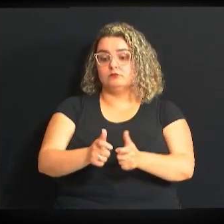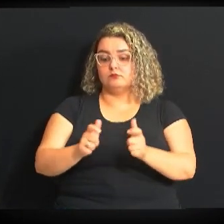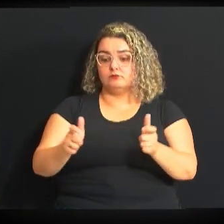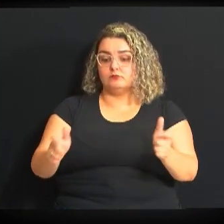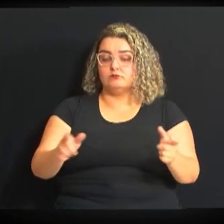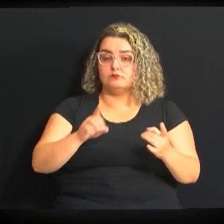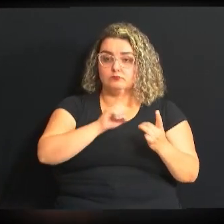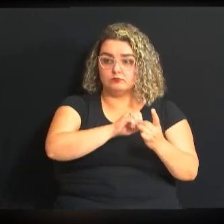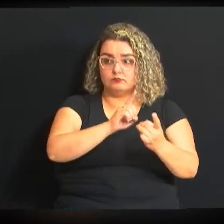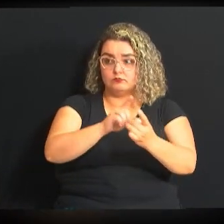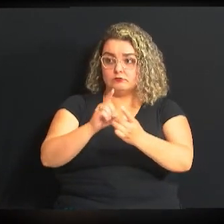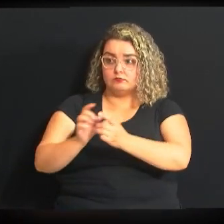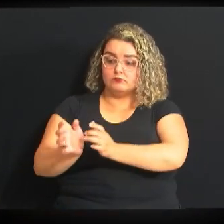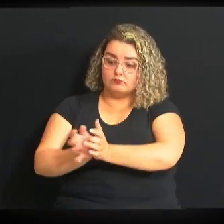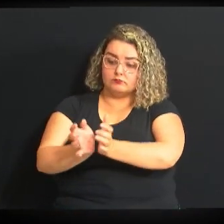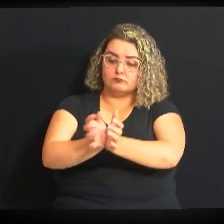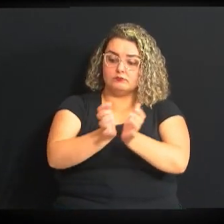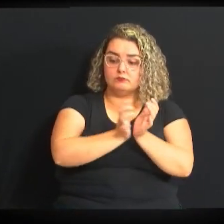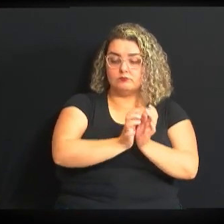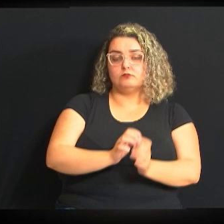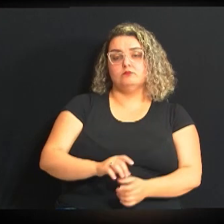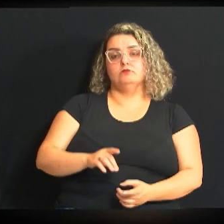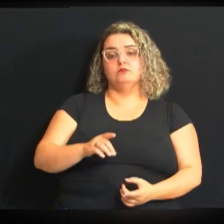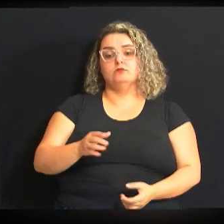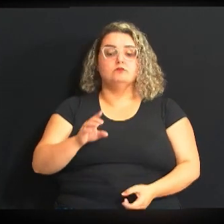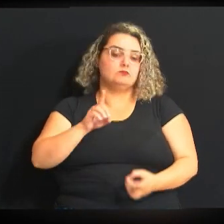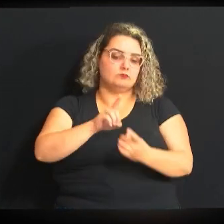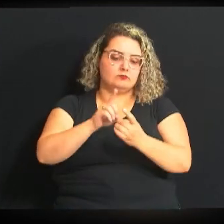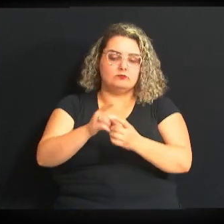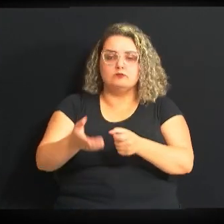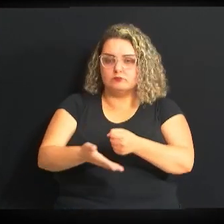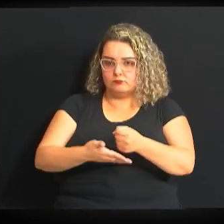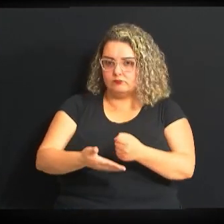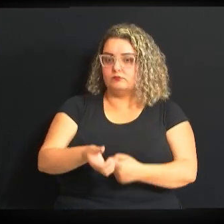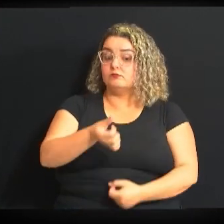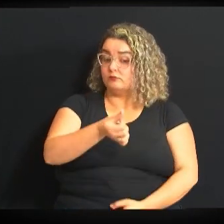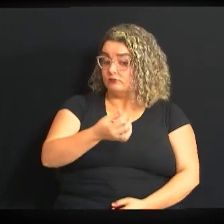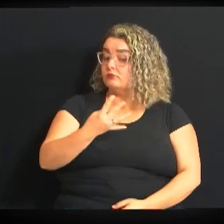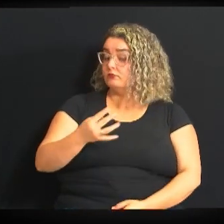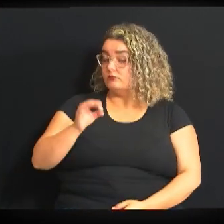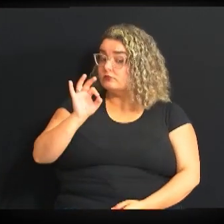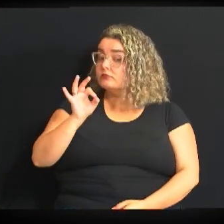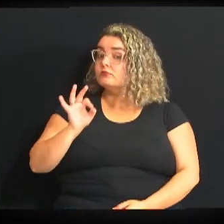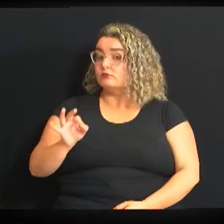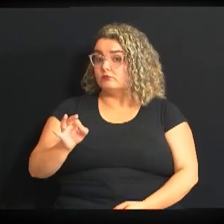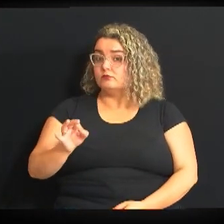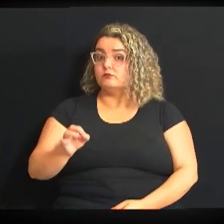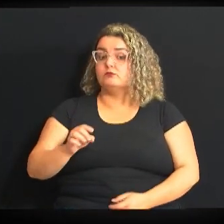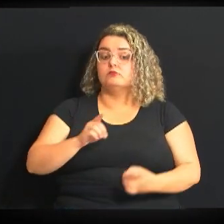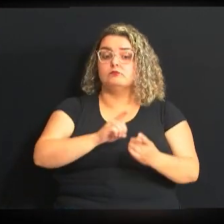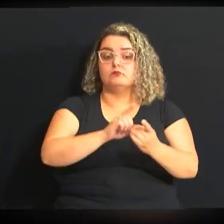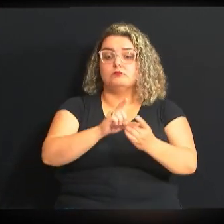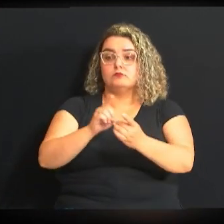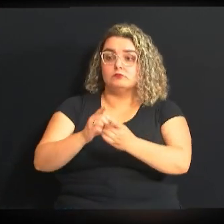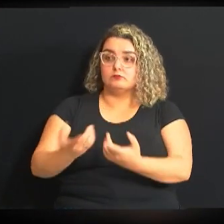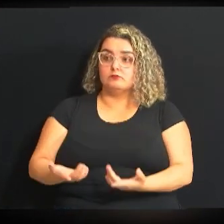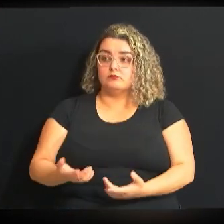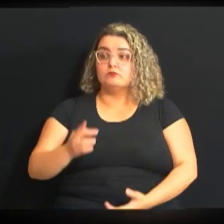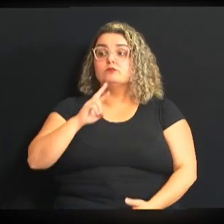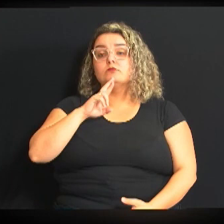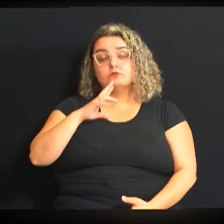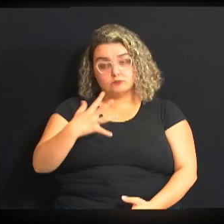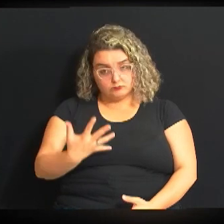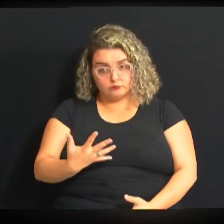de equipes de atenção básica e estamos com 64% de cobertura, o que é um resultado